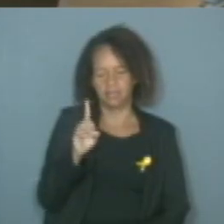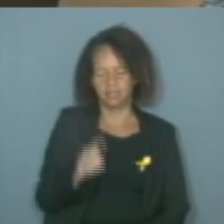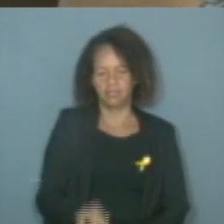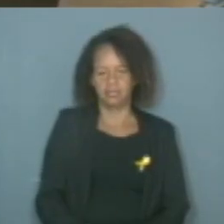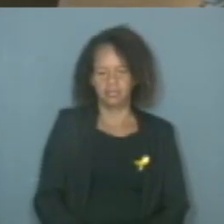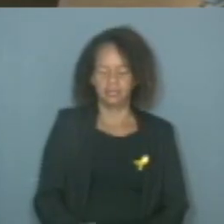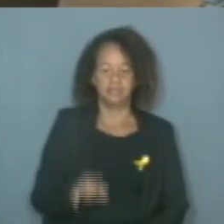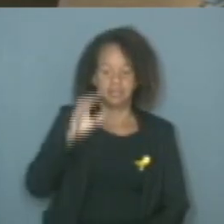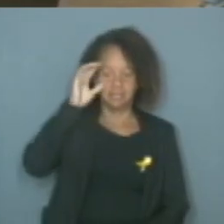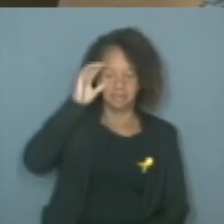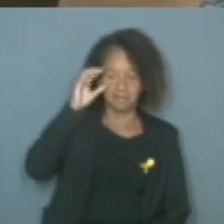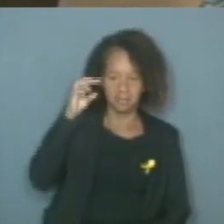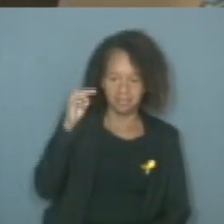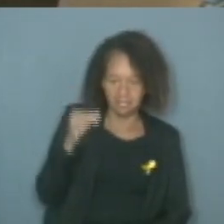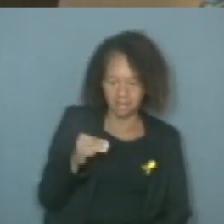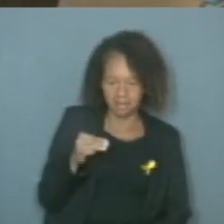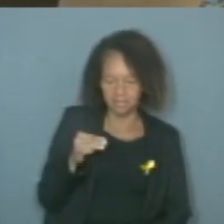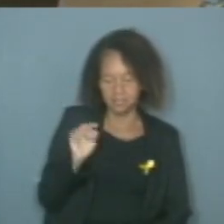Medina,